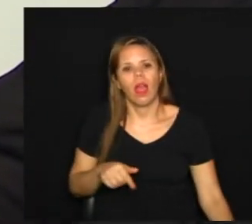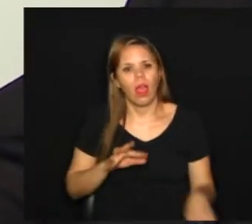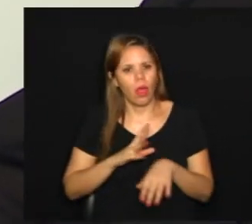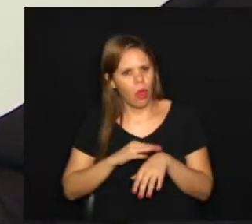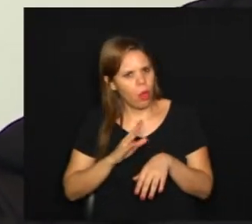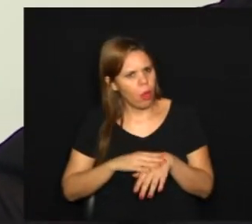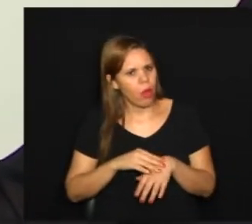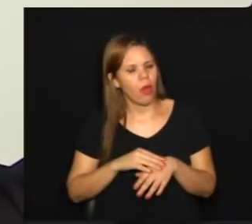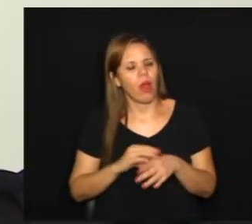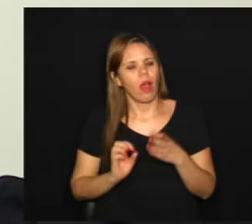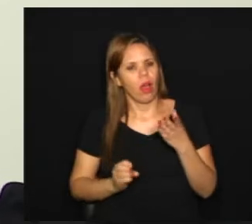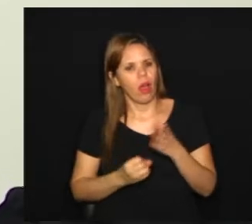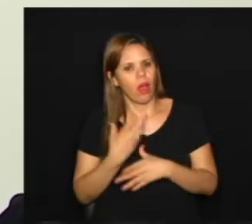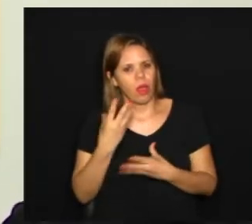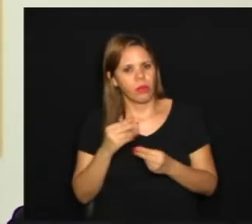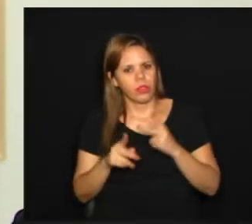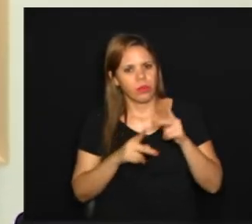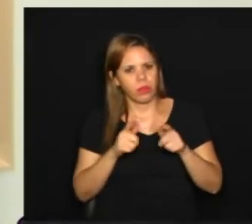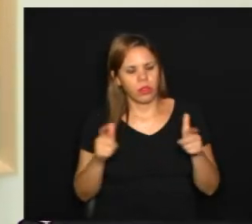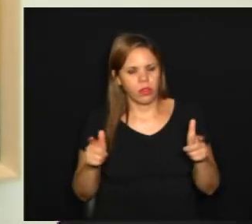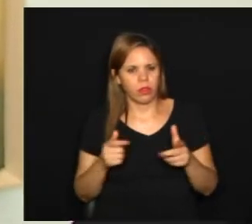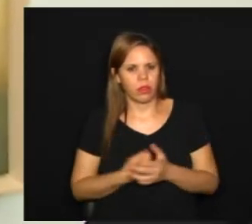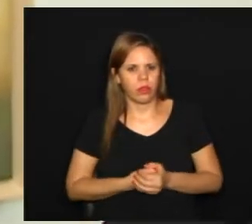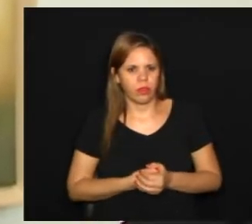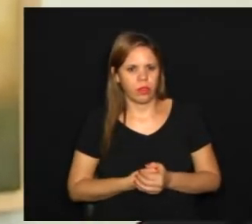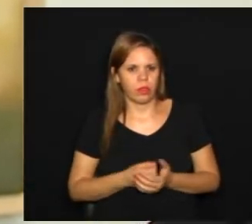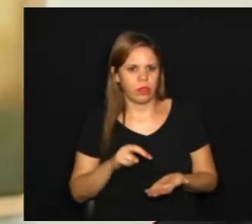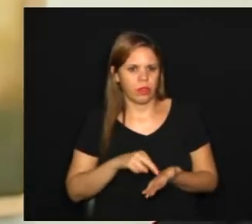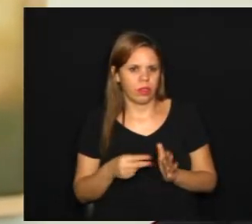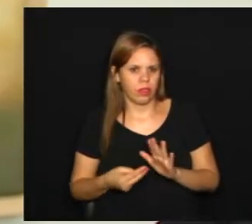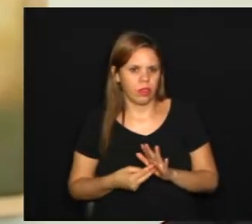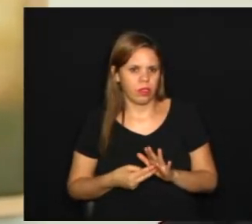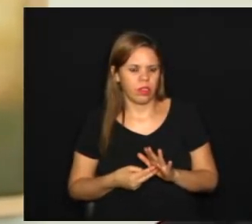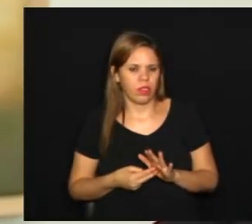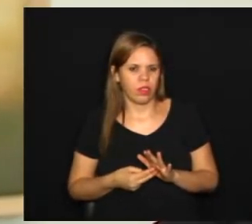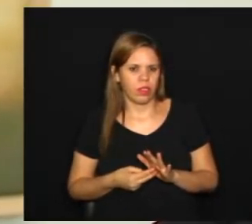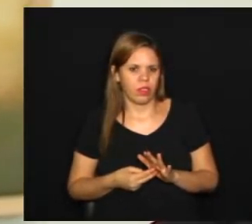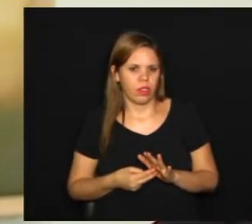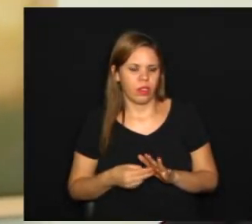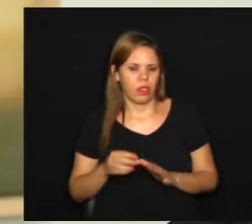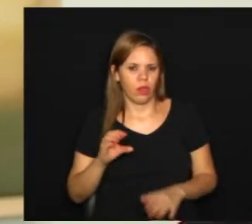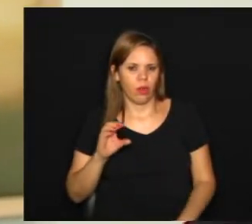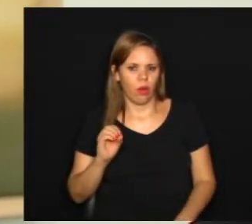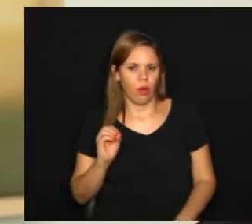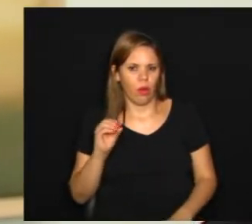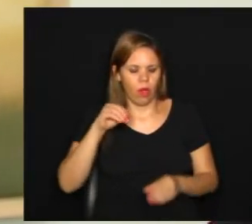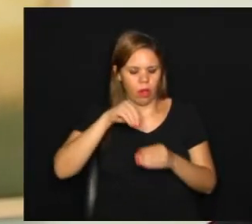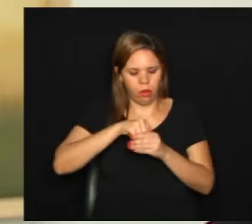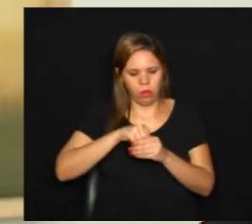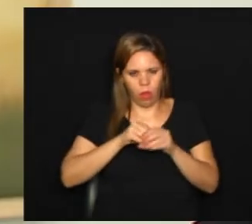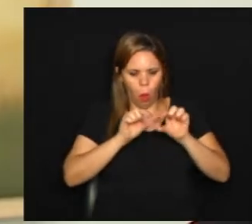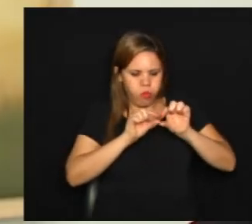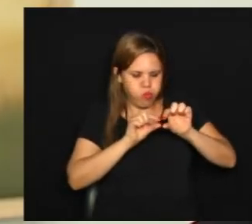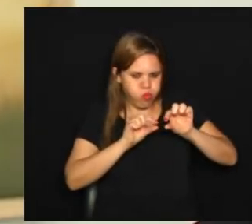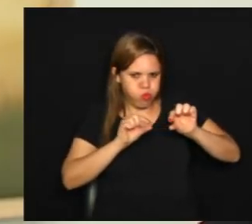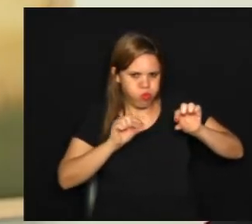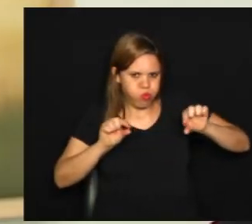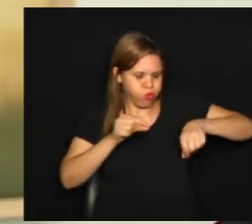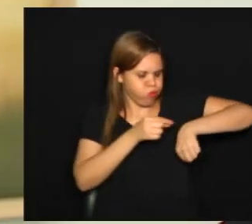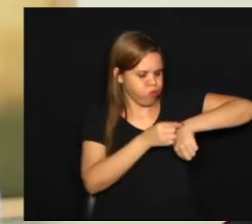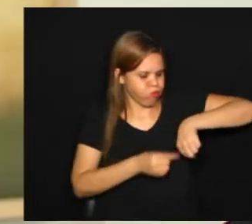de Ribeirão Preto. E é com esse currículo, com esse conhecimento que a gente vai entender o que é trombose, doutora.